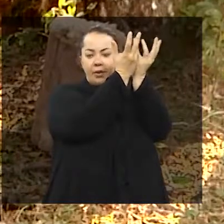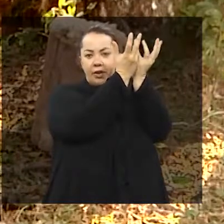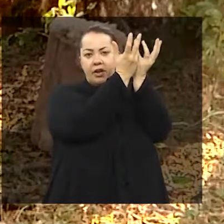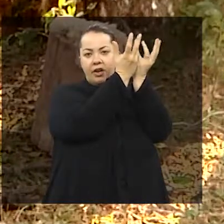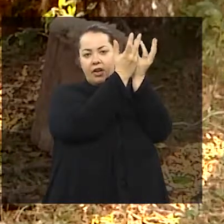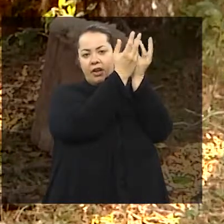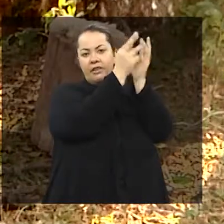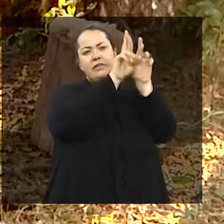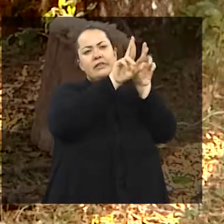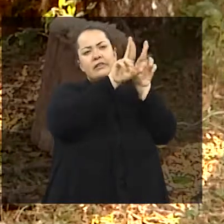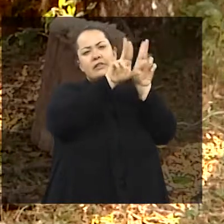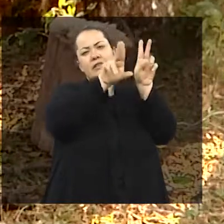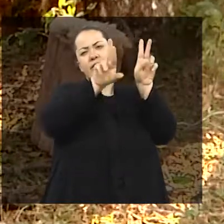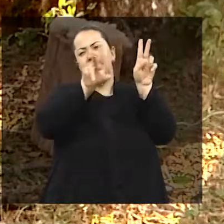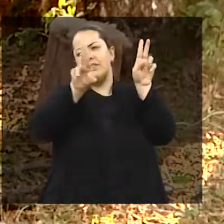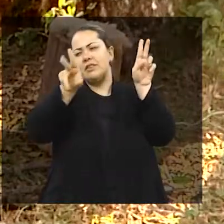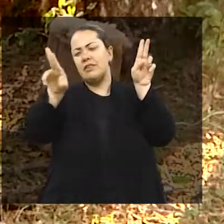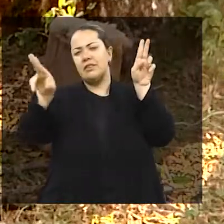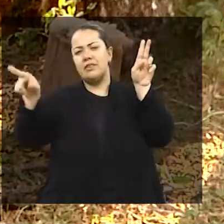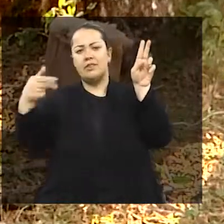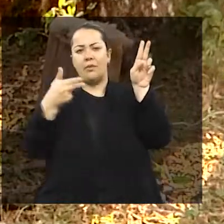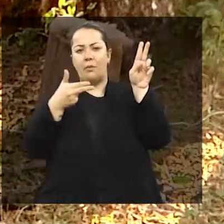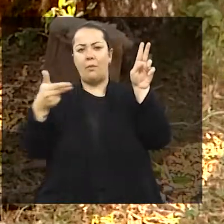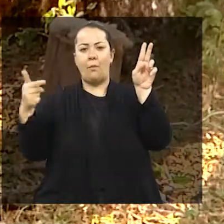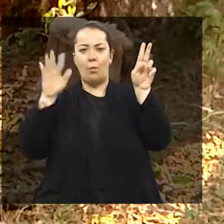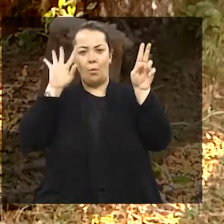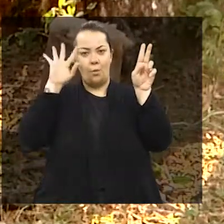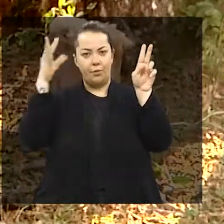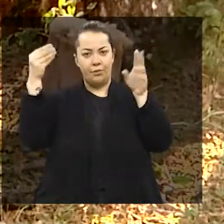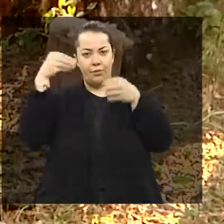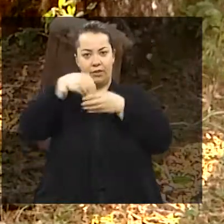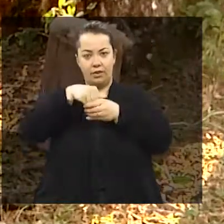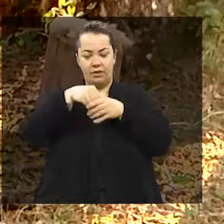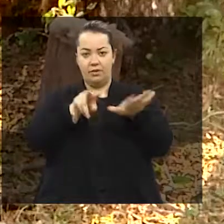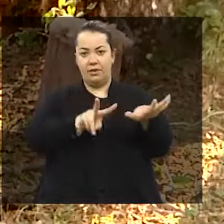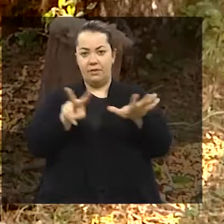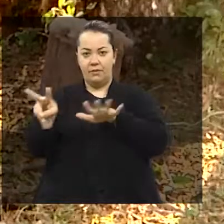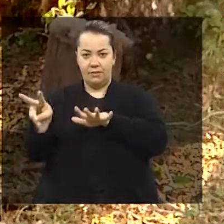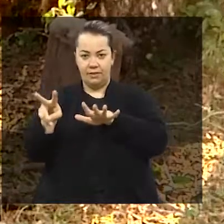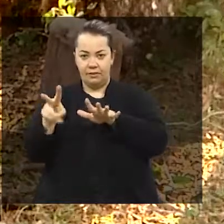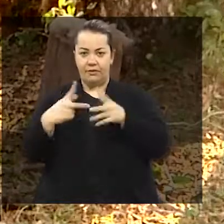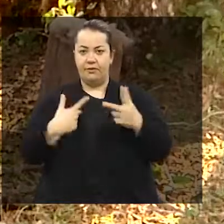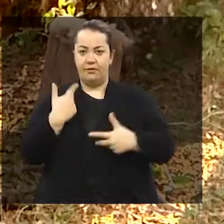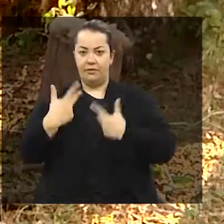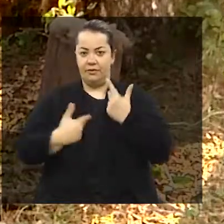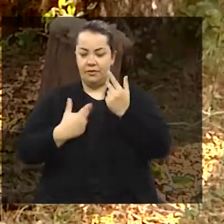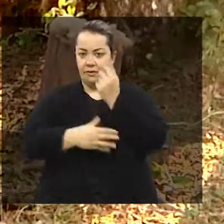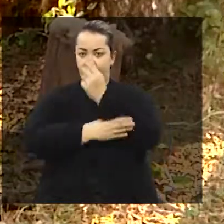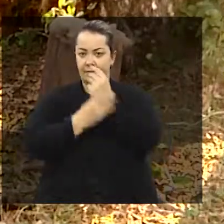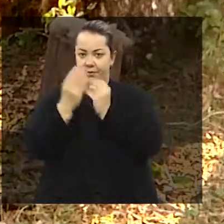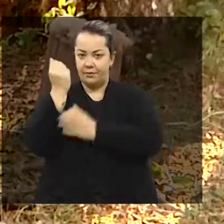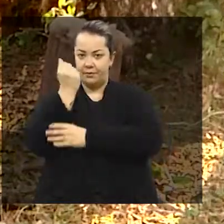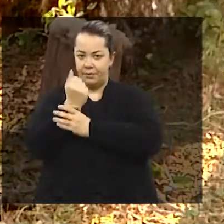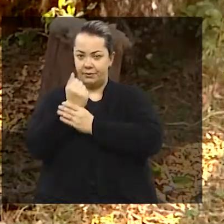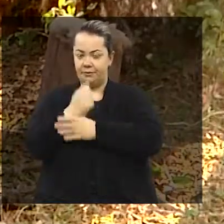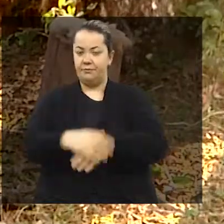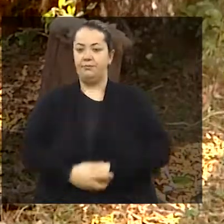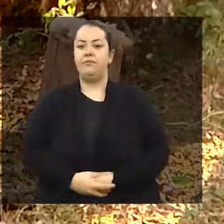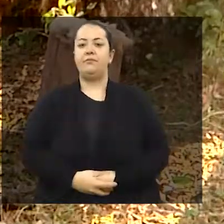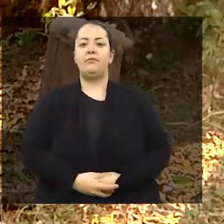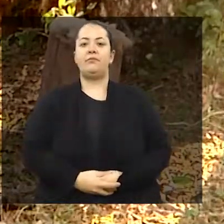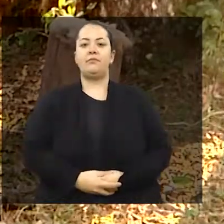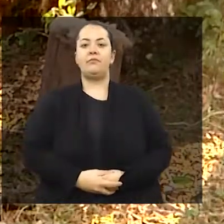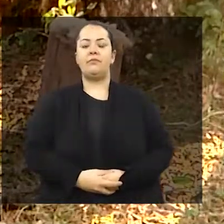no encerramento do acampamento se alguma outra entidade empresa tivesse interesse porque na verdade o